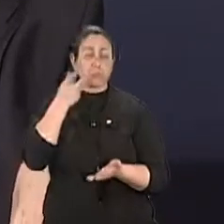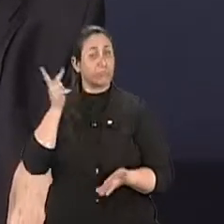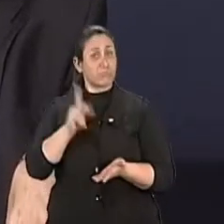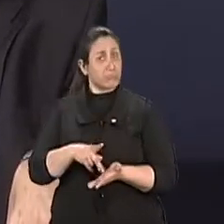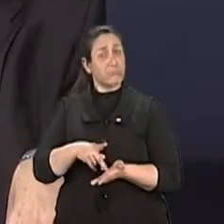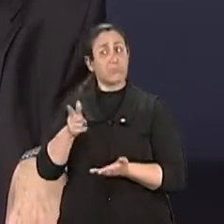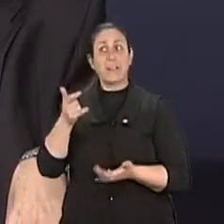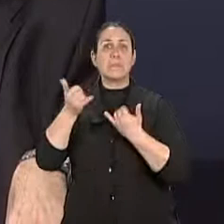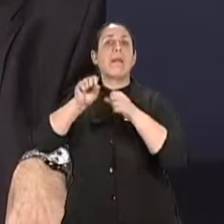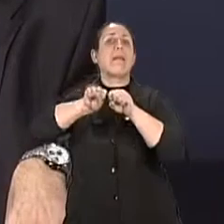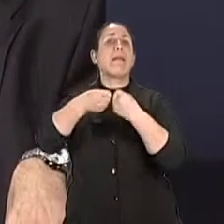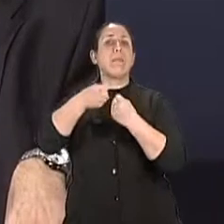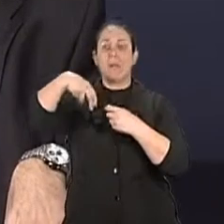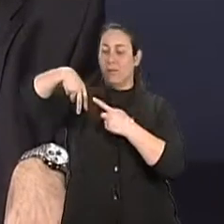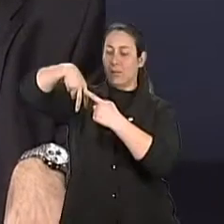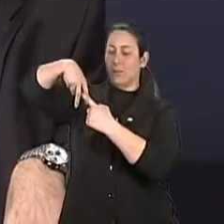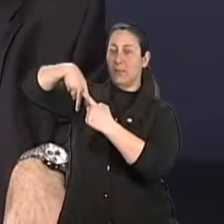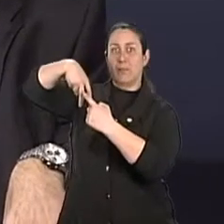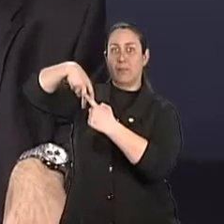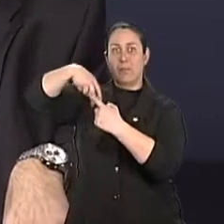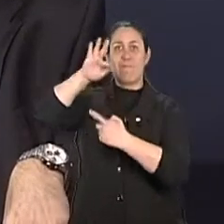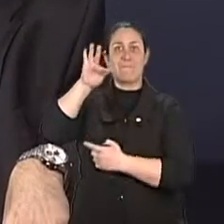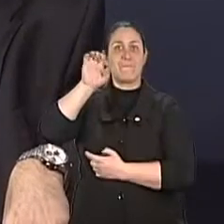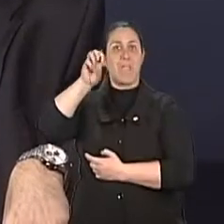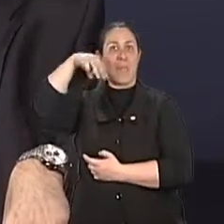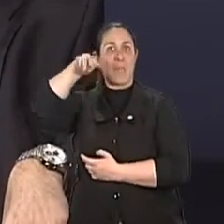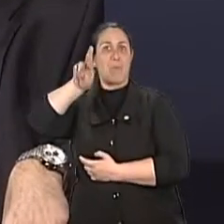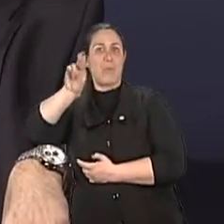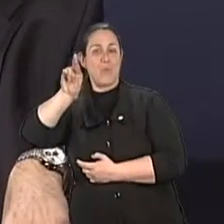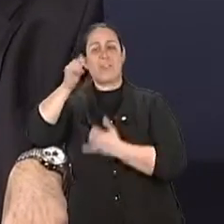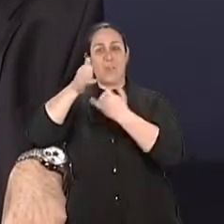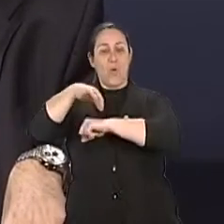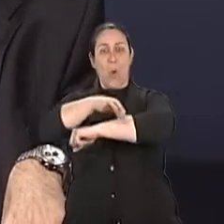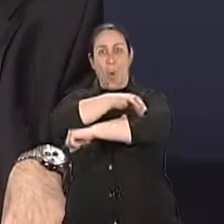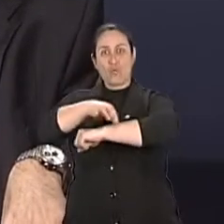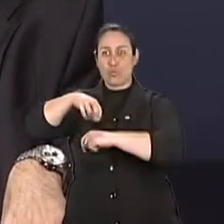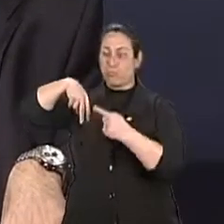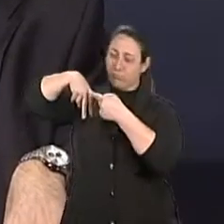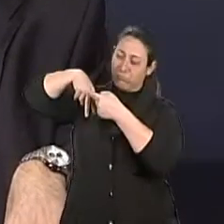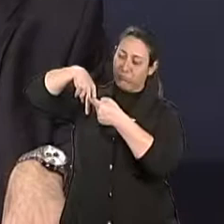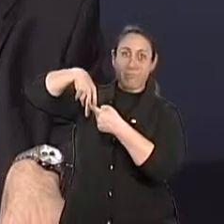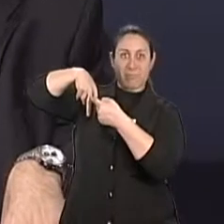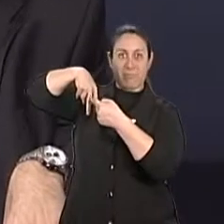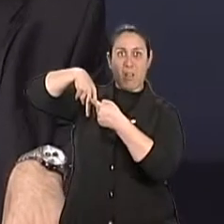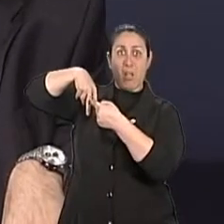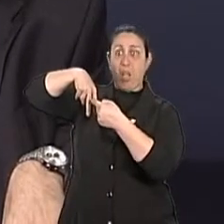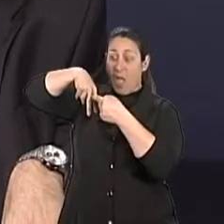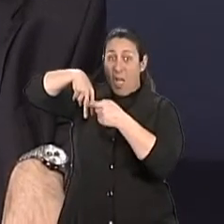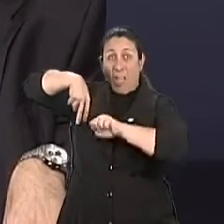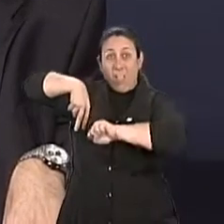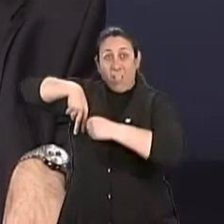fratura um fêmur, por exemplo, em torno de 20 a 25% podem ter óbito durante o próximo